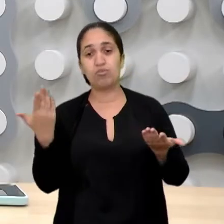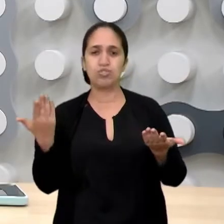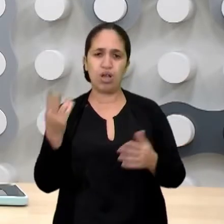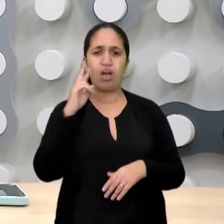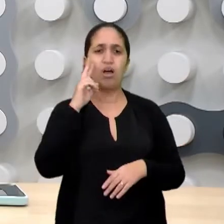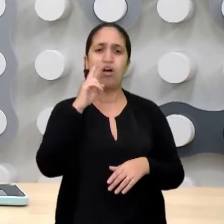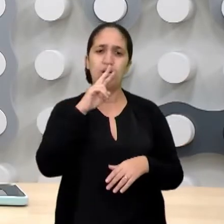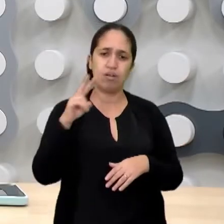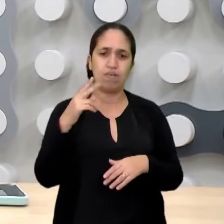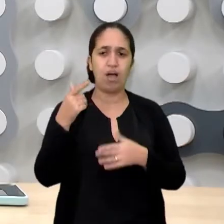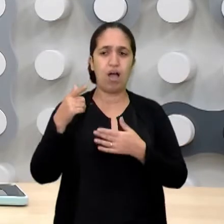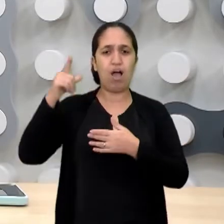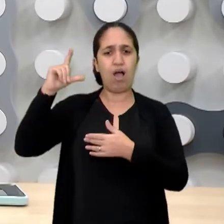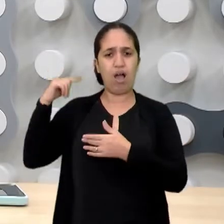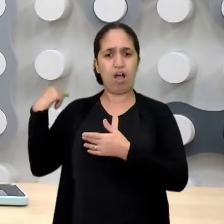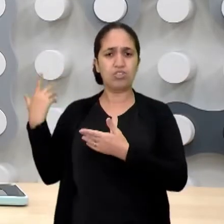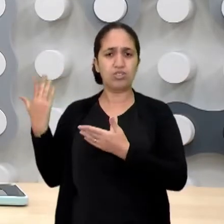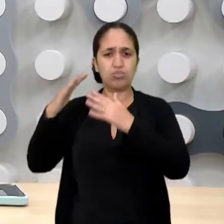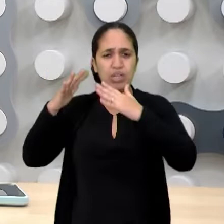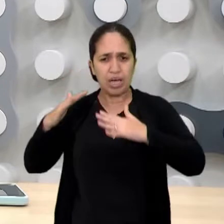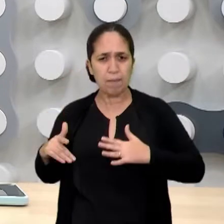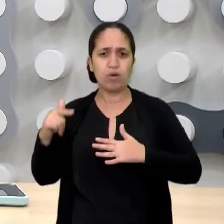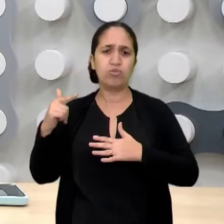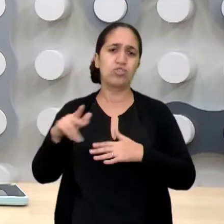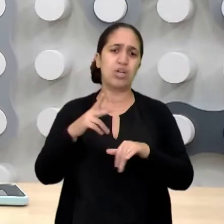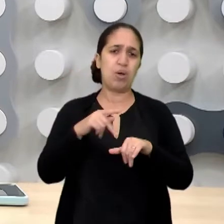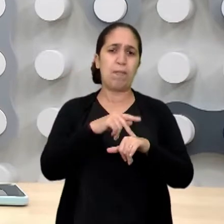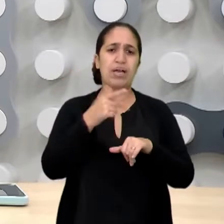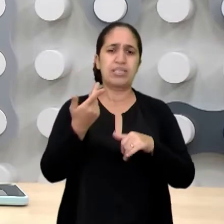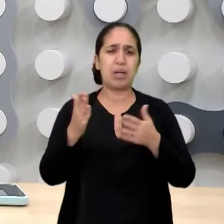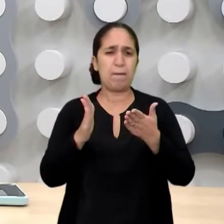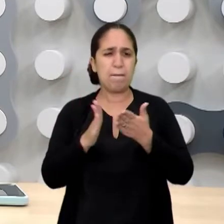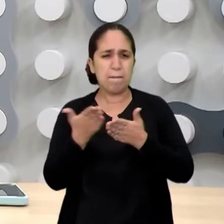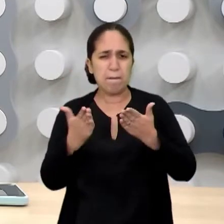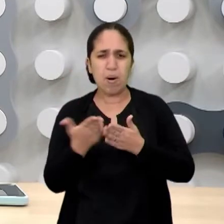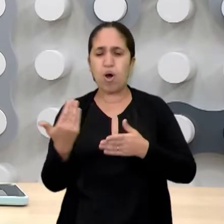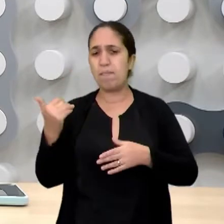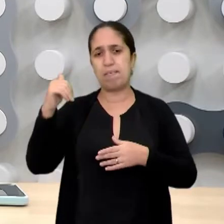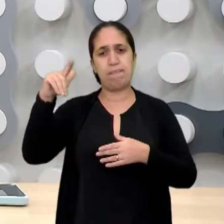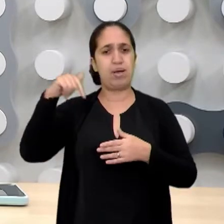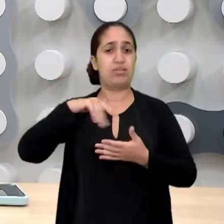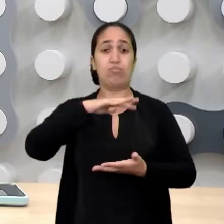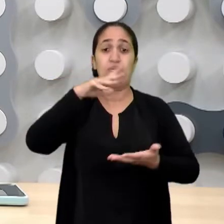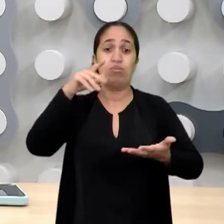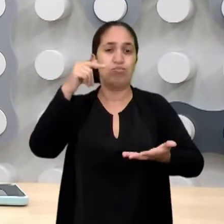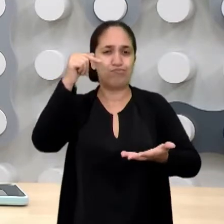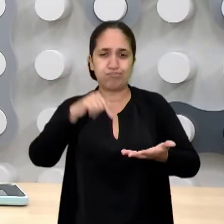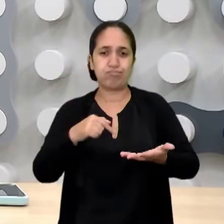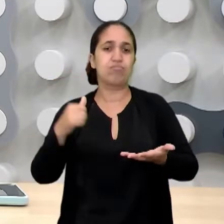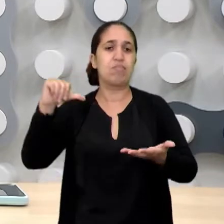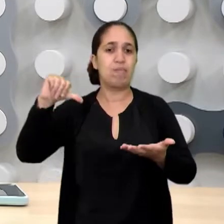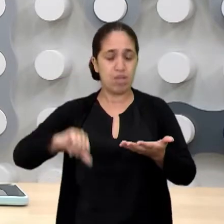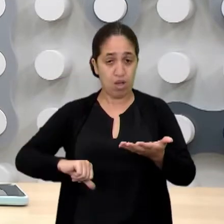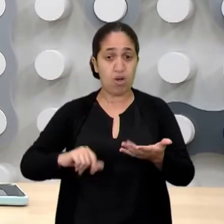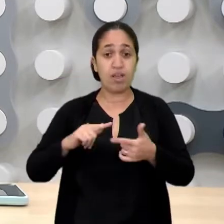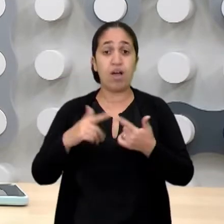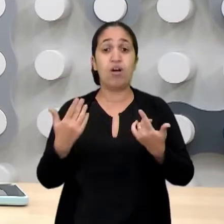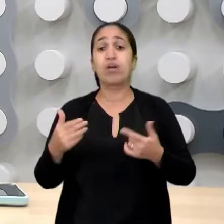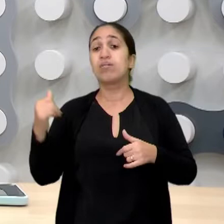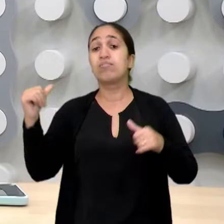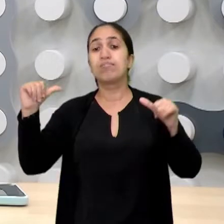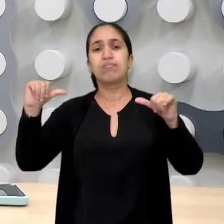Já antes desse terremoto, o Haiti era considerado um dos países mais pobres do mundo, não é só da América, não. Né? E só agravou a